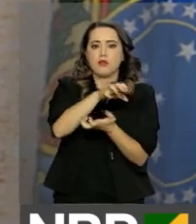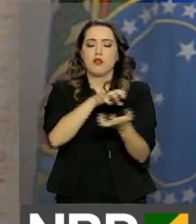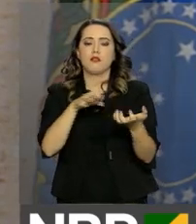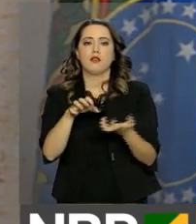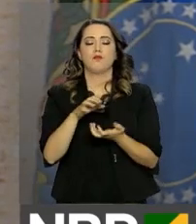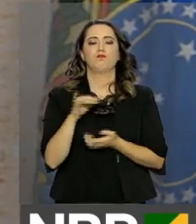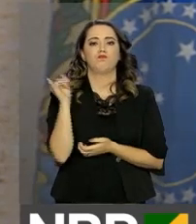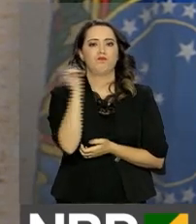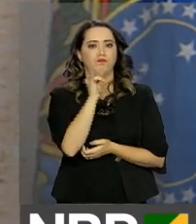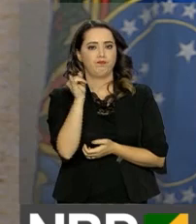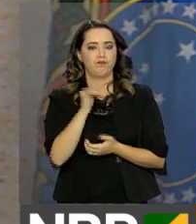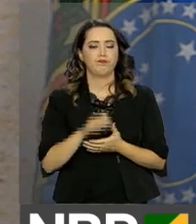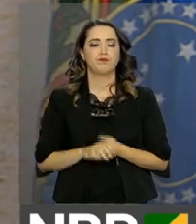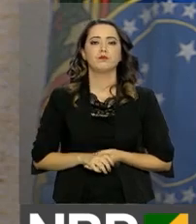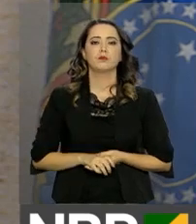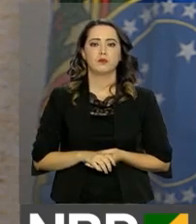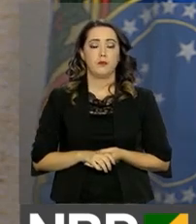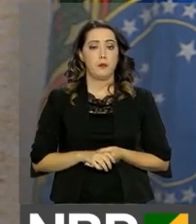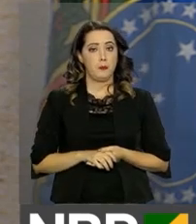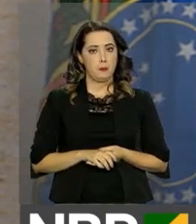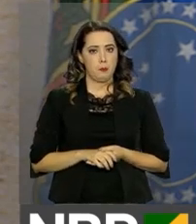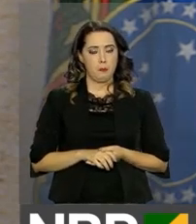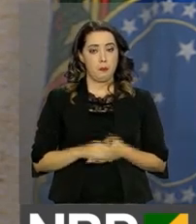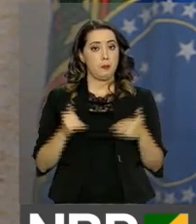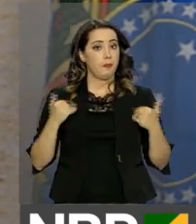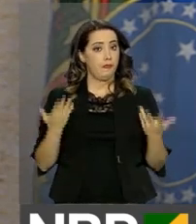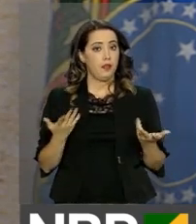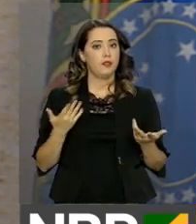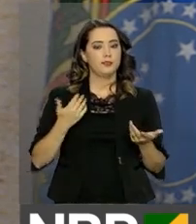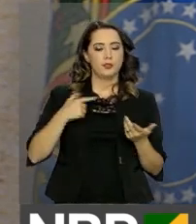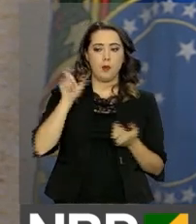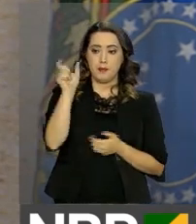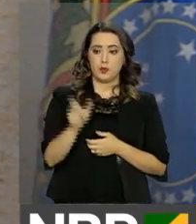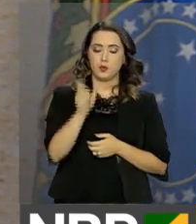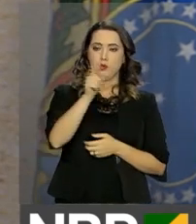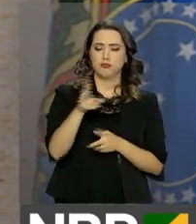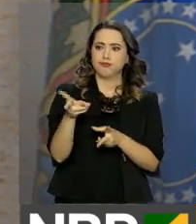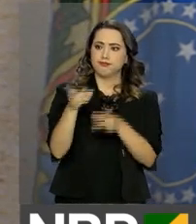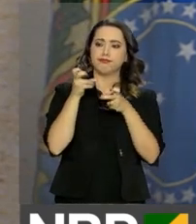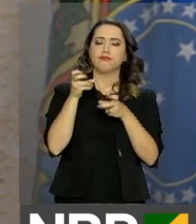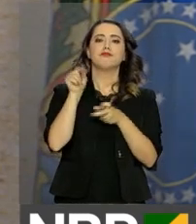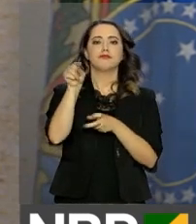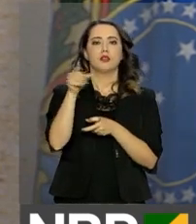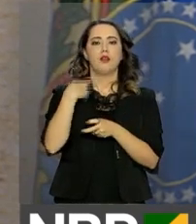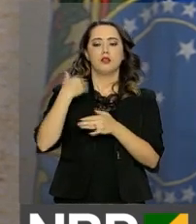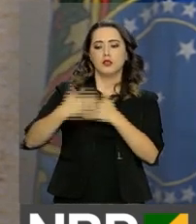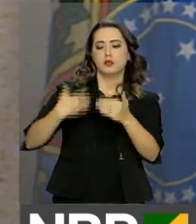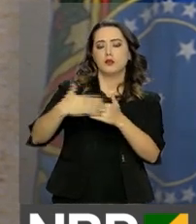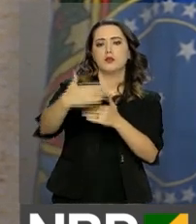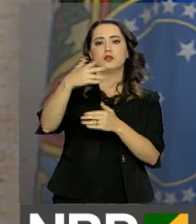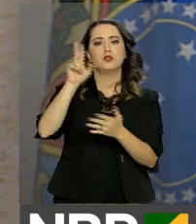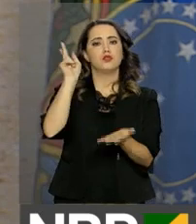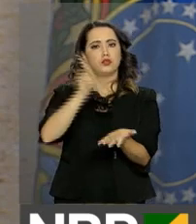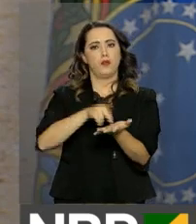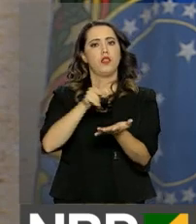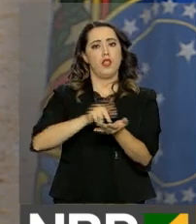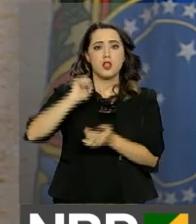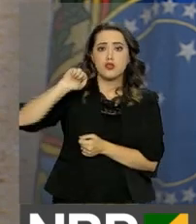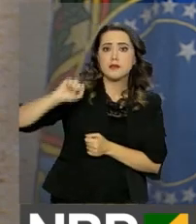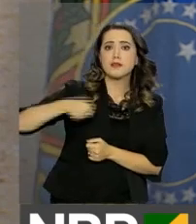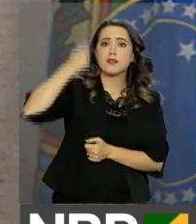que estiveram na Itália, na Força Expedicionária. E tornaram-se, eu pude perceber, ao longo do tempo, verdadeiros